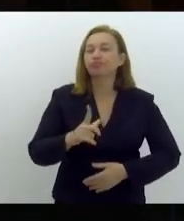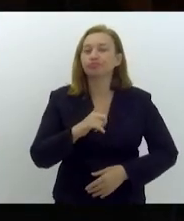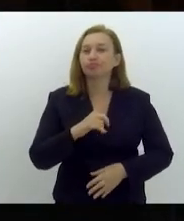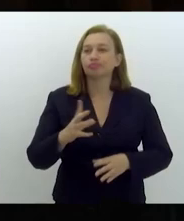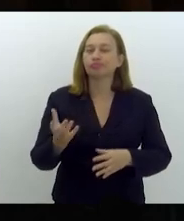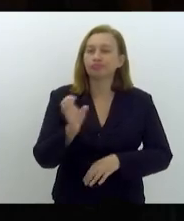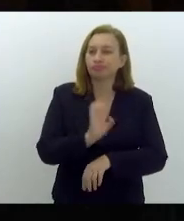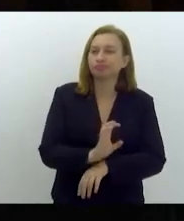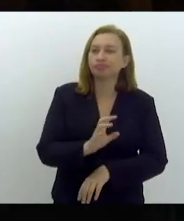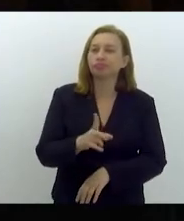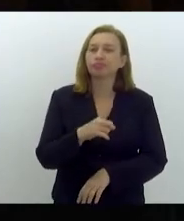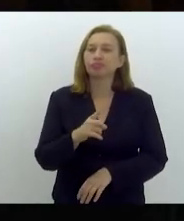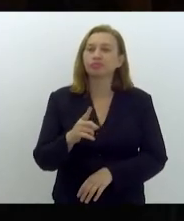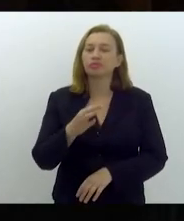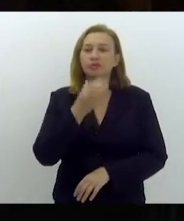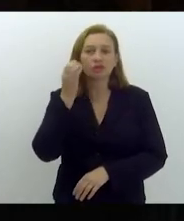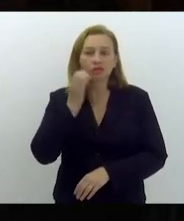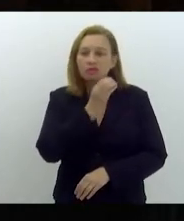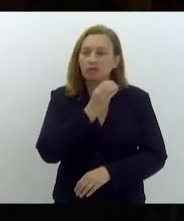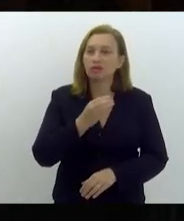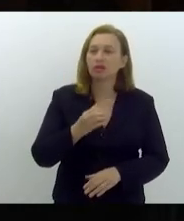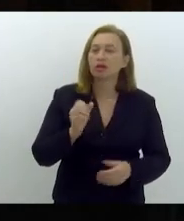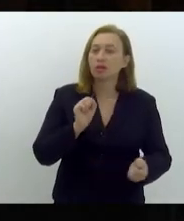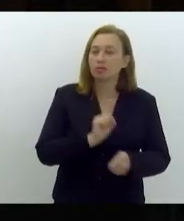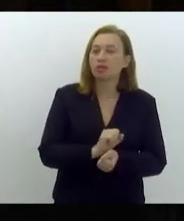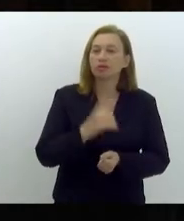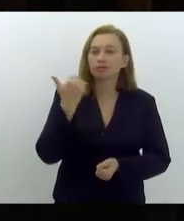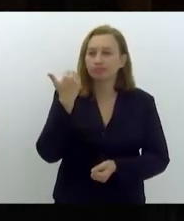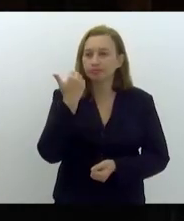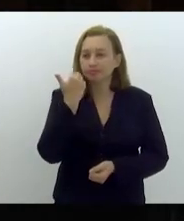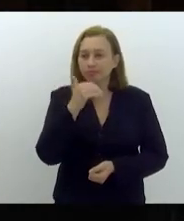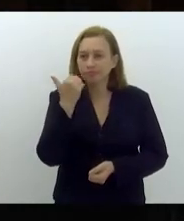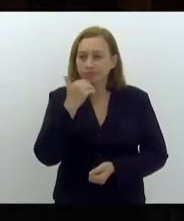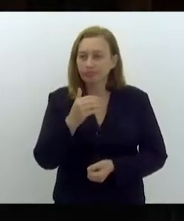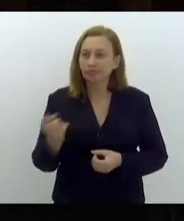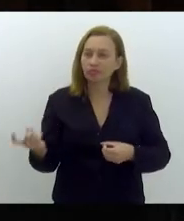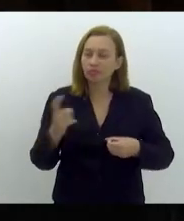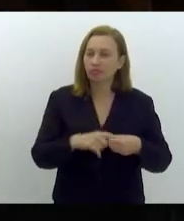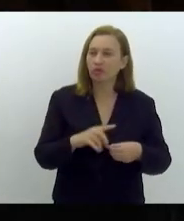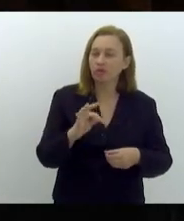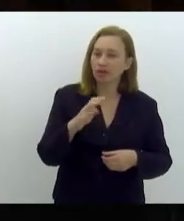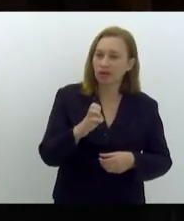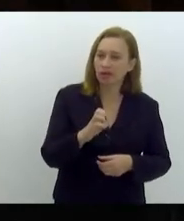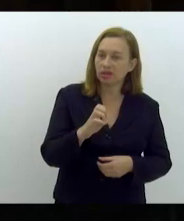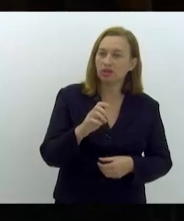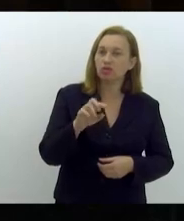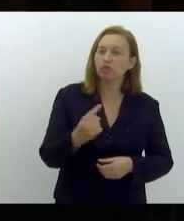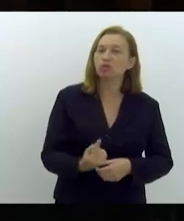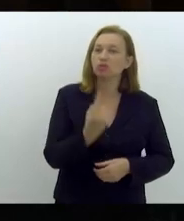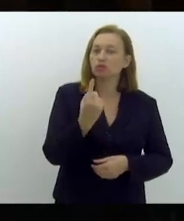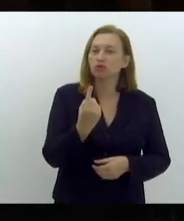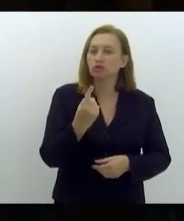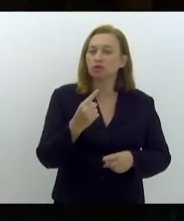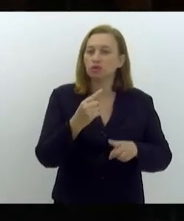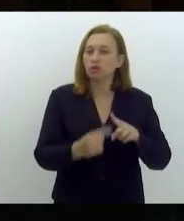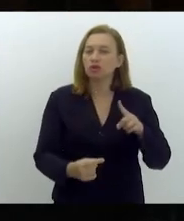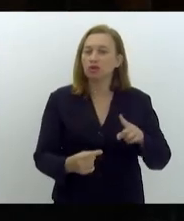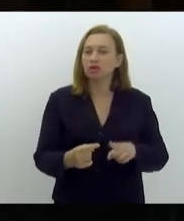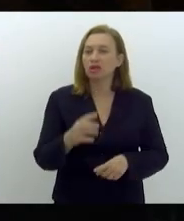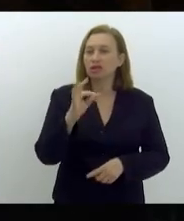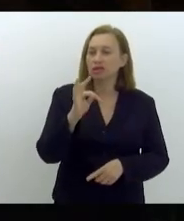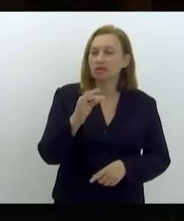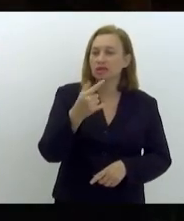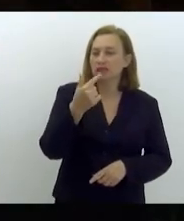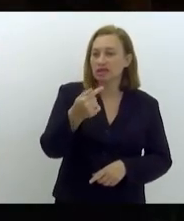Cláudio Castro para de maldade retoma o bilhete único com corte de 7 mil reais e não vive impedir